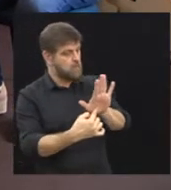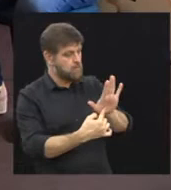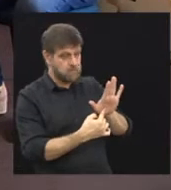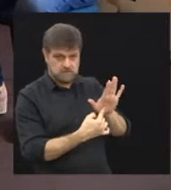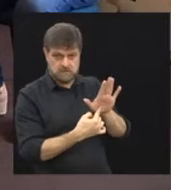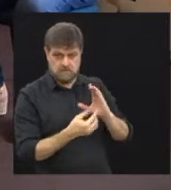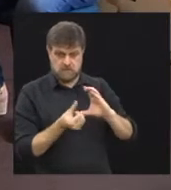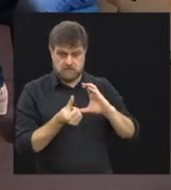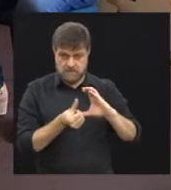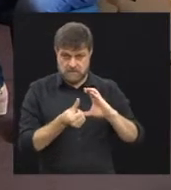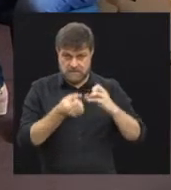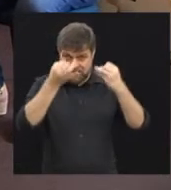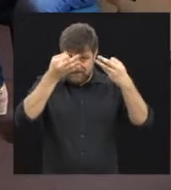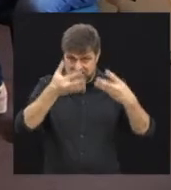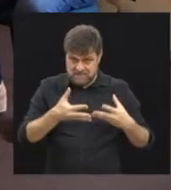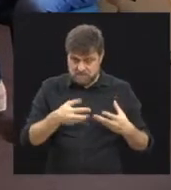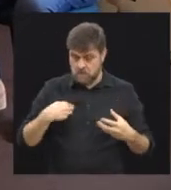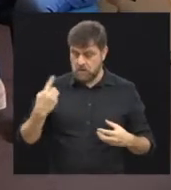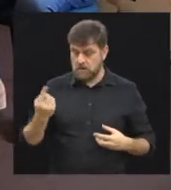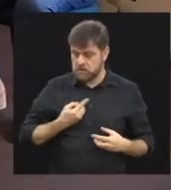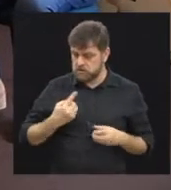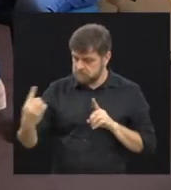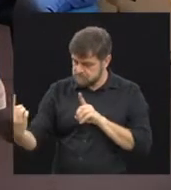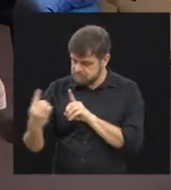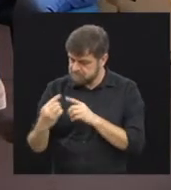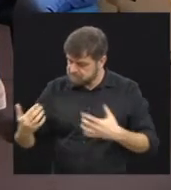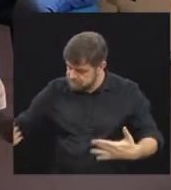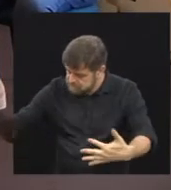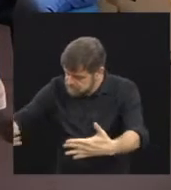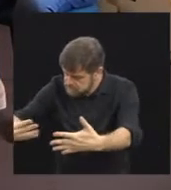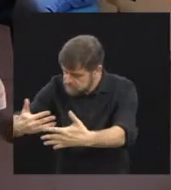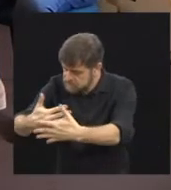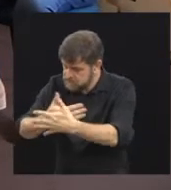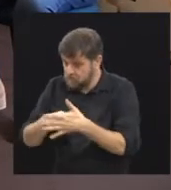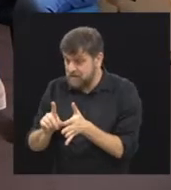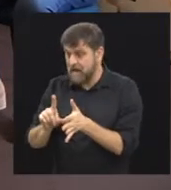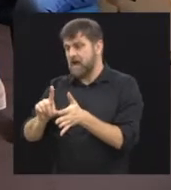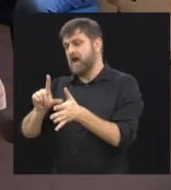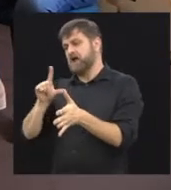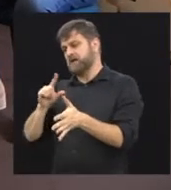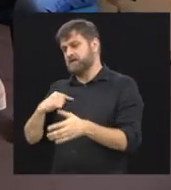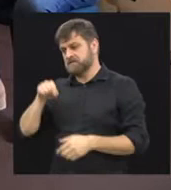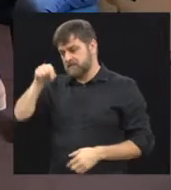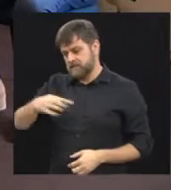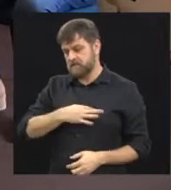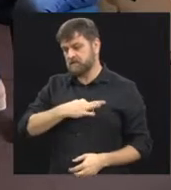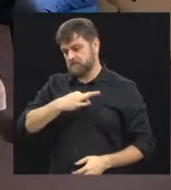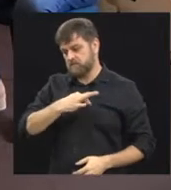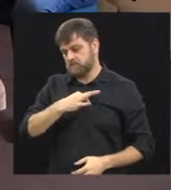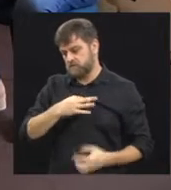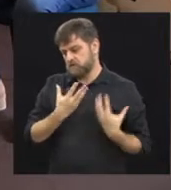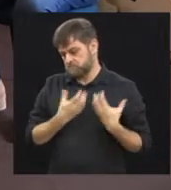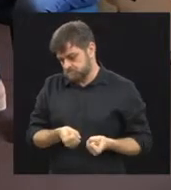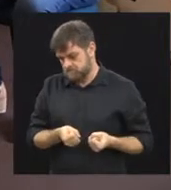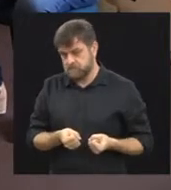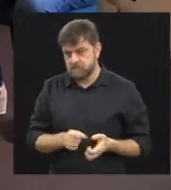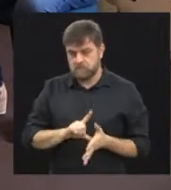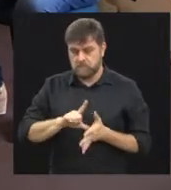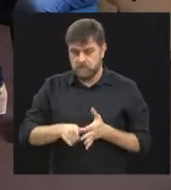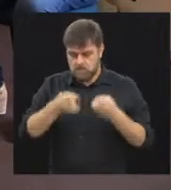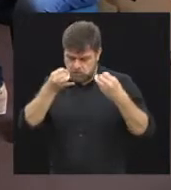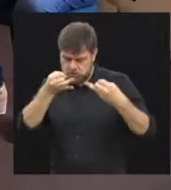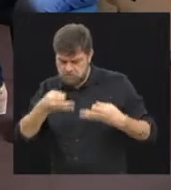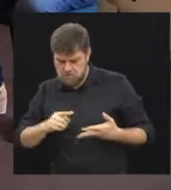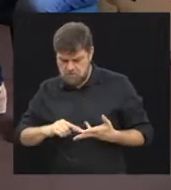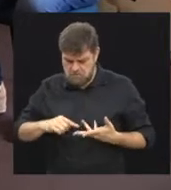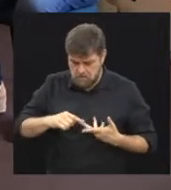a casa, falo da missão, faço um acolhimento desse voluntário antes de se tornar um voluntário. E com